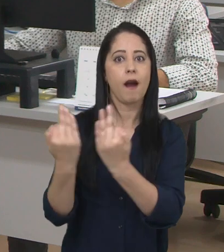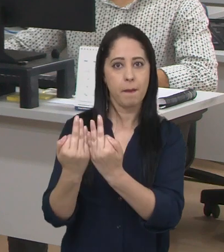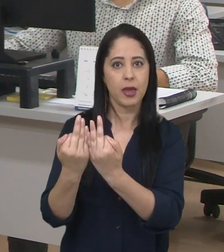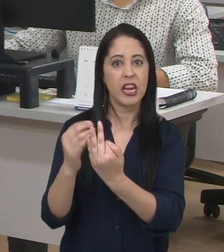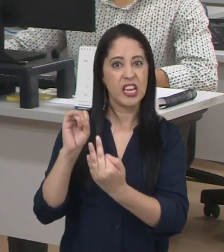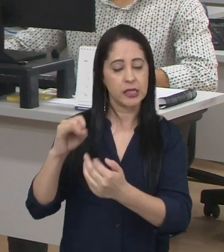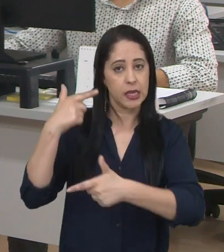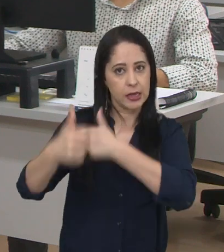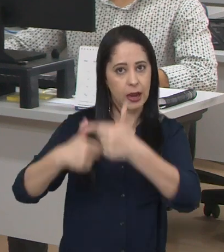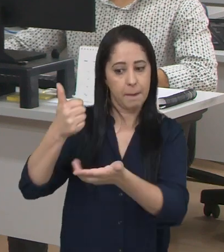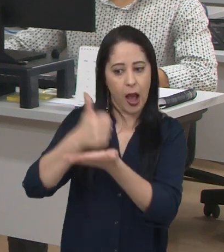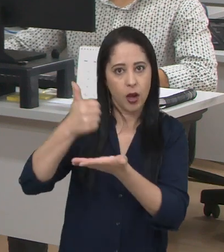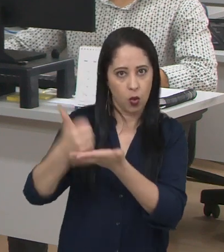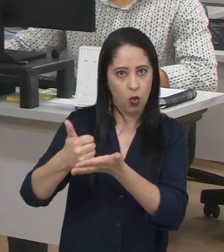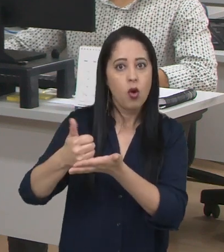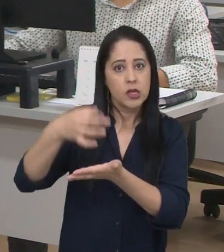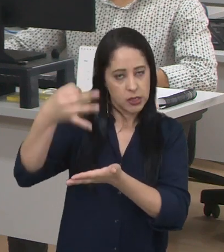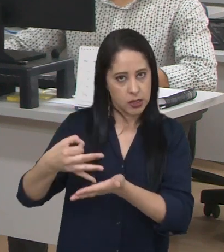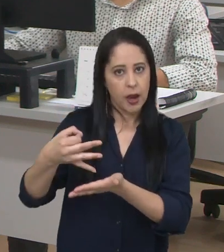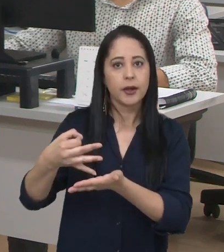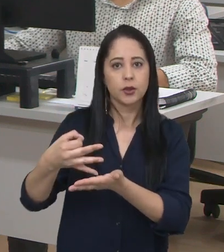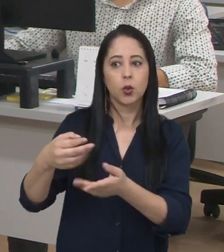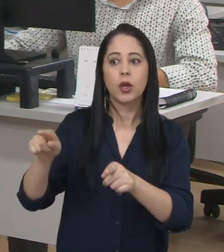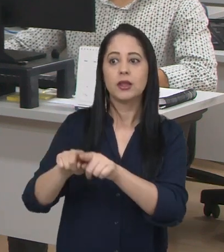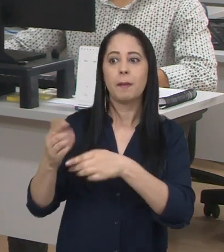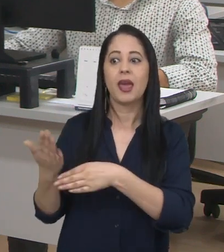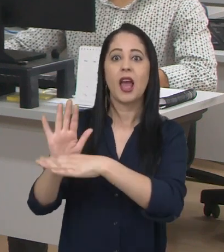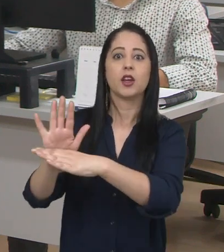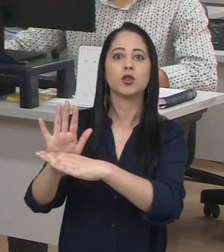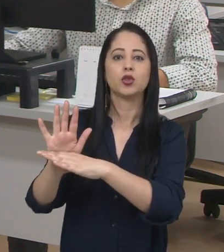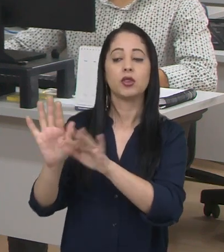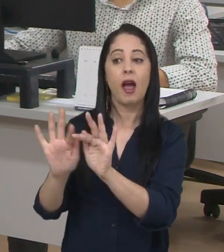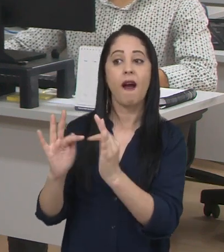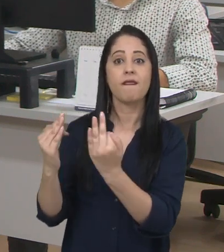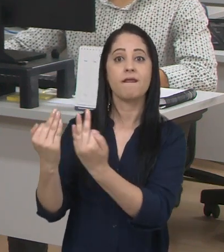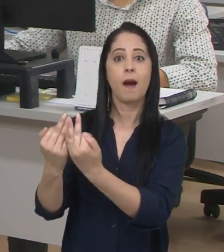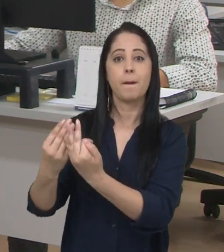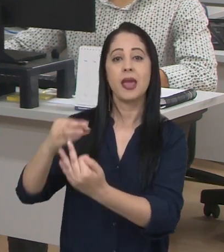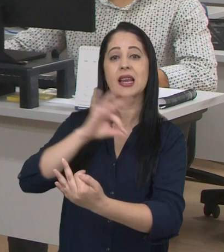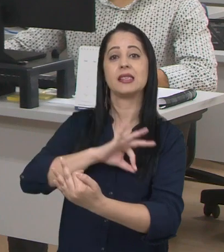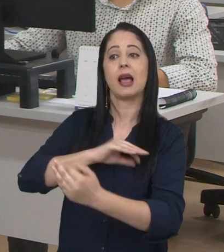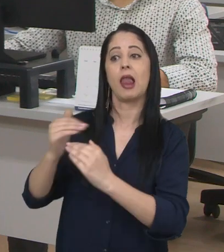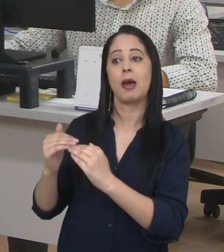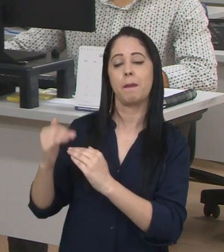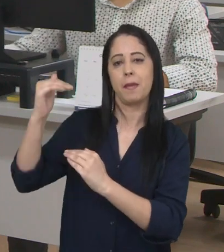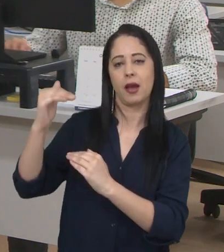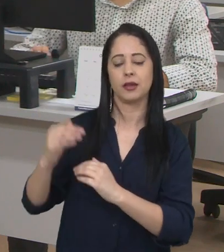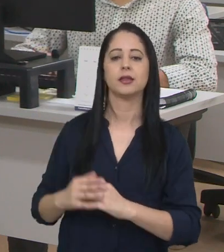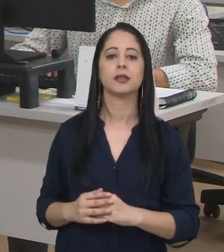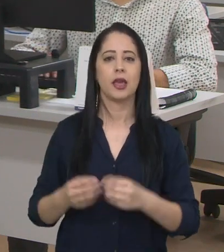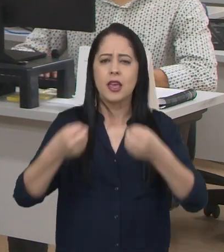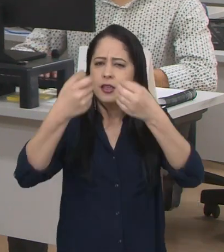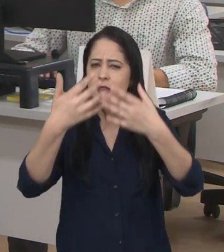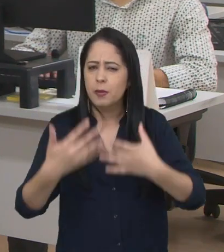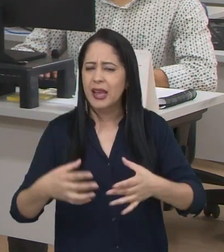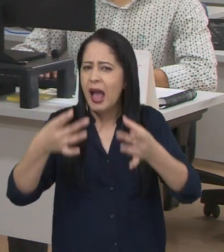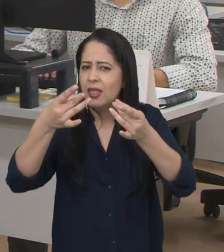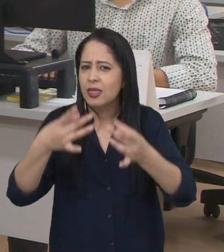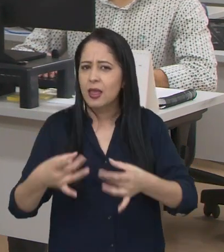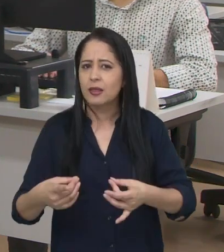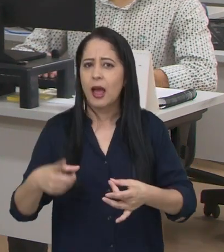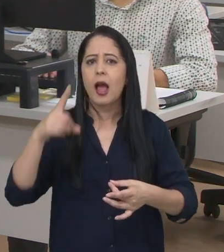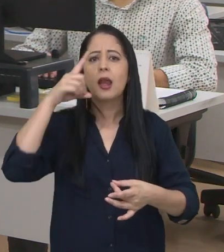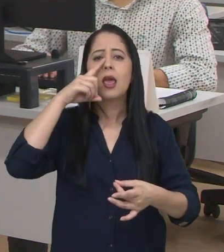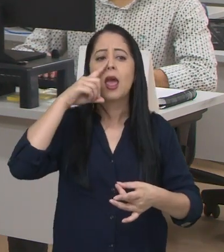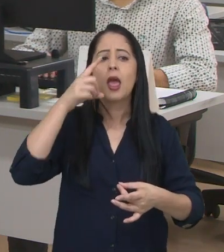trabalha de carteira assinada e assim melhorar a condição financeira das famílias que entrasse para a gente todos os detalhes dessa medida e vai explicar como funciona